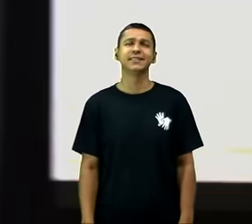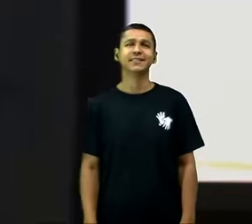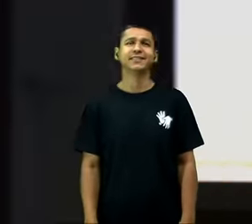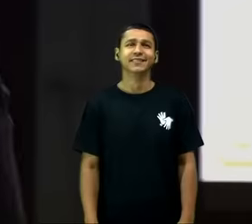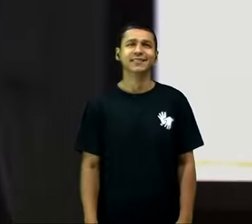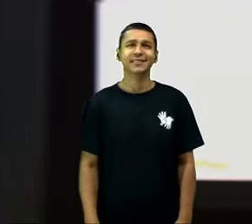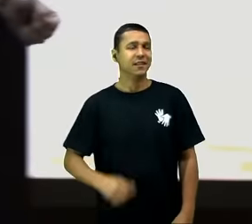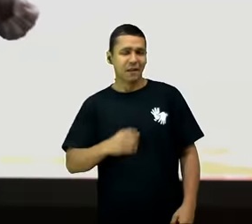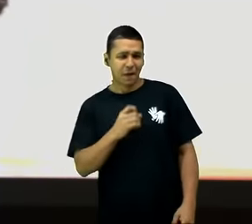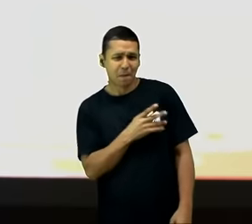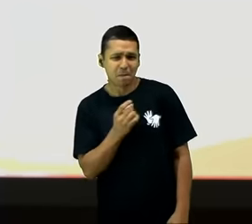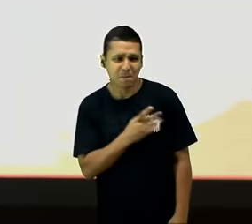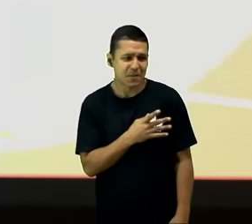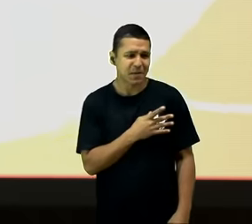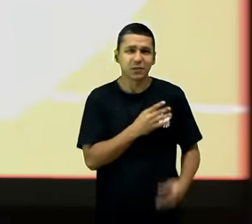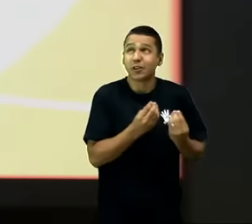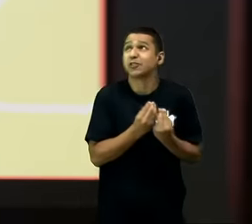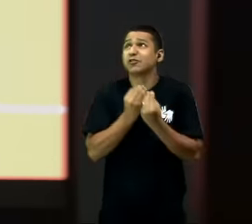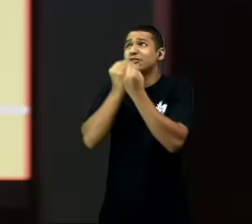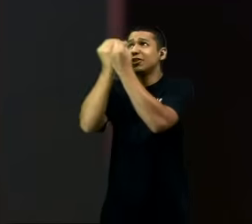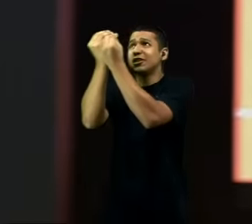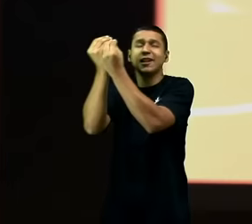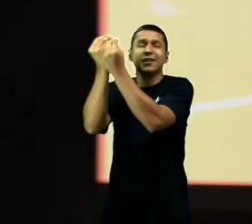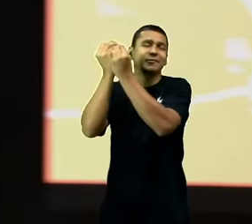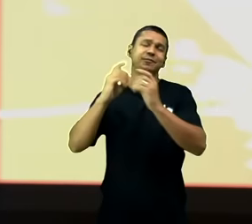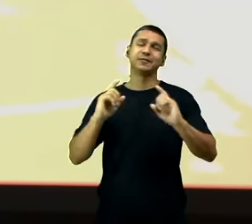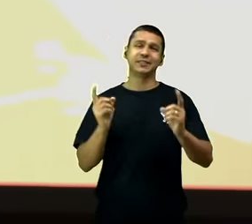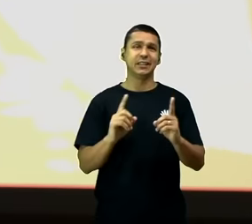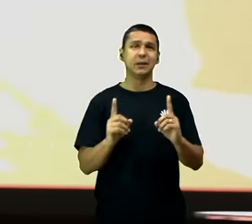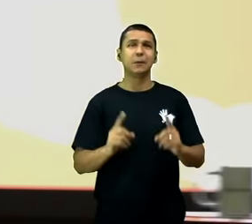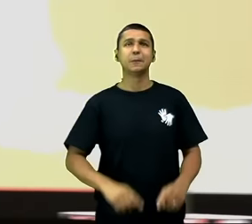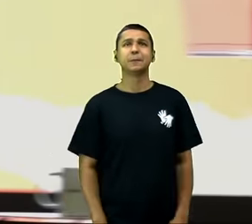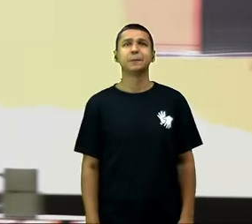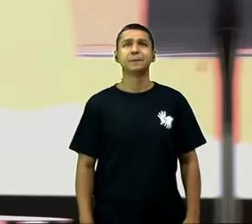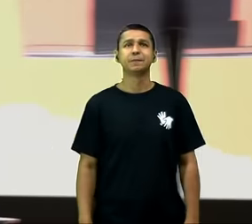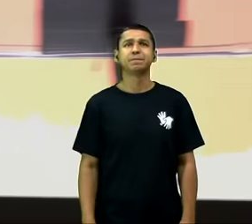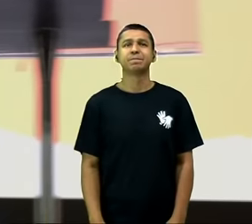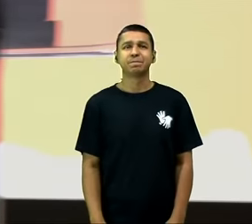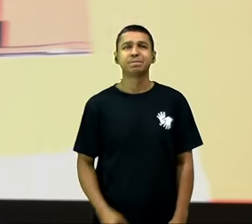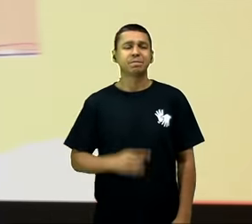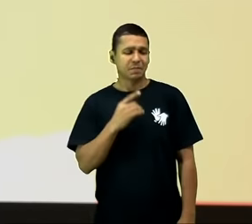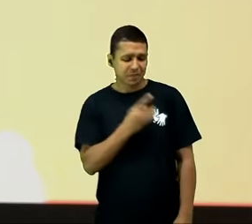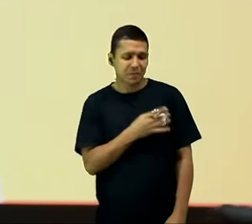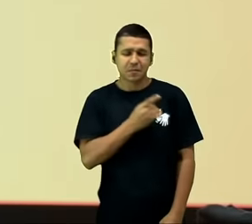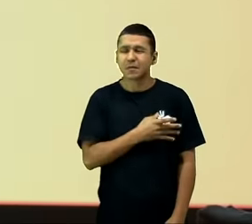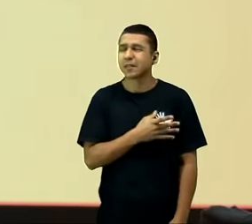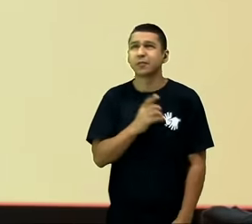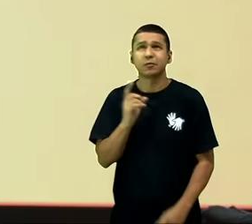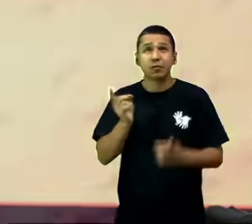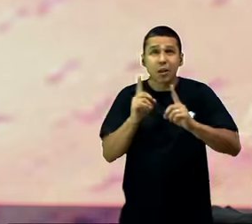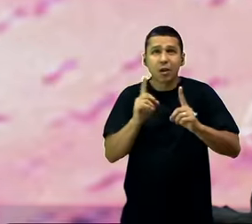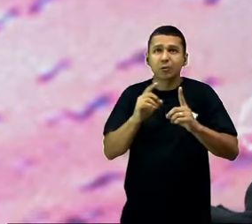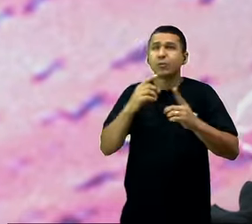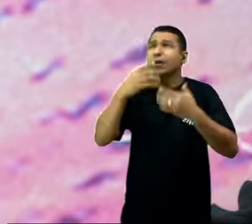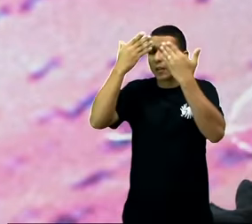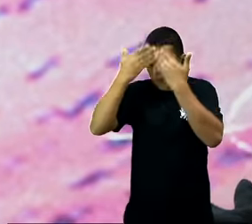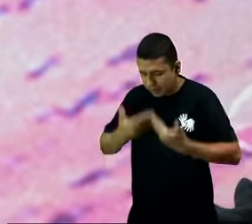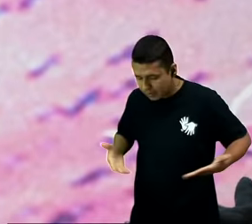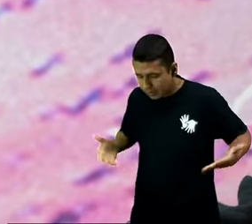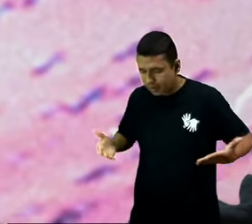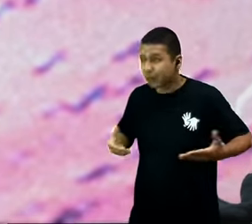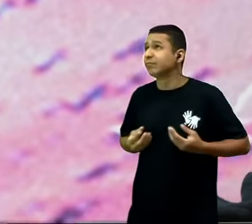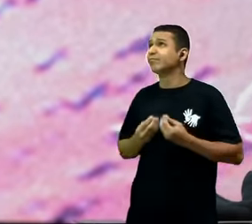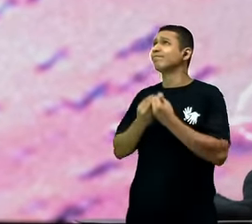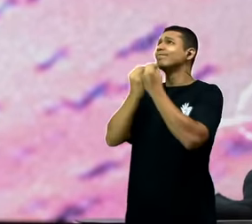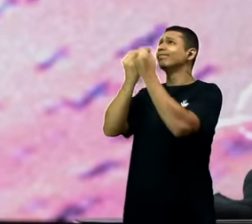Não tenha medo de entregar o seu Isaac ao Senhor. Não tenha medo de dizer: está aqui, Senhor. Sei